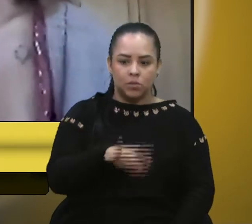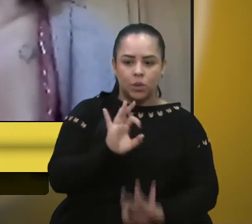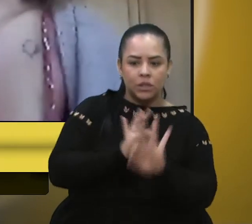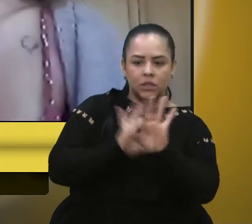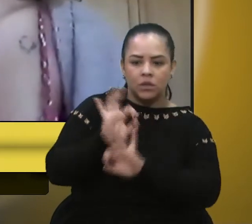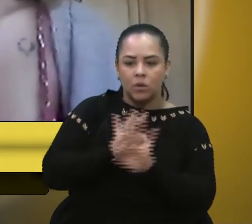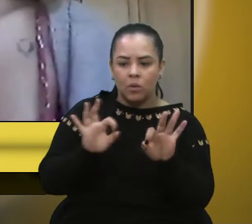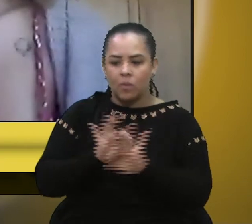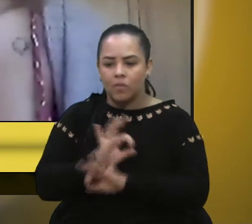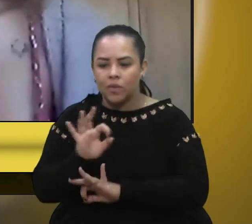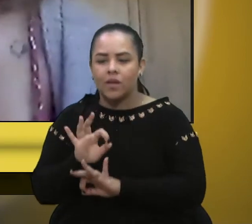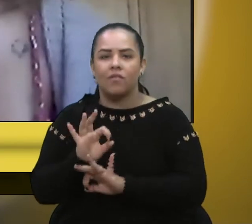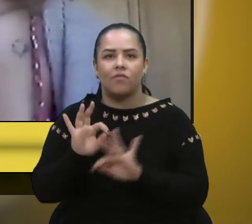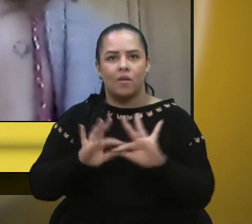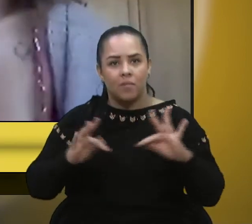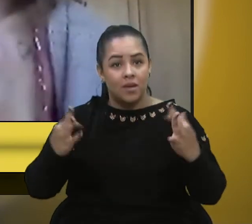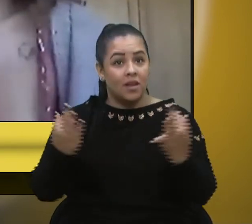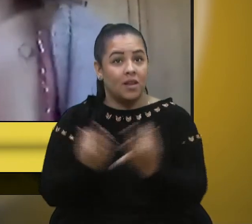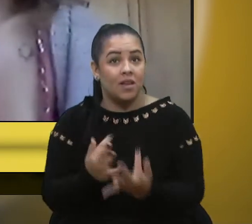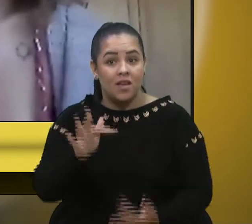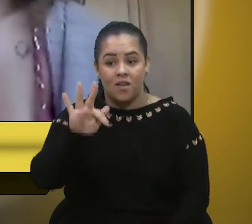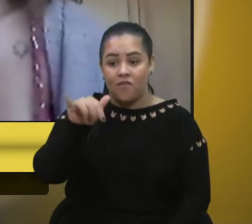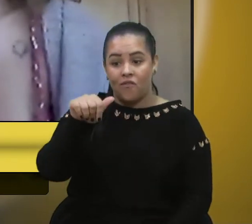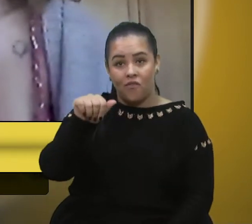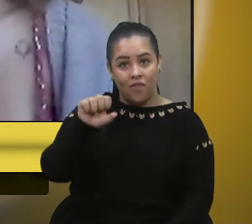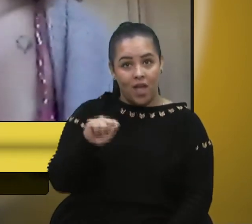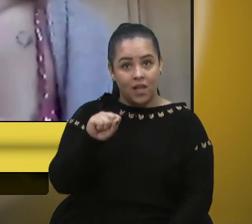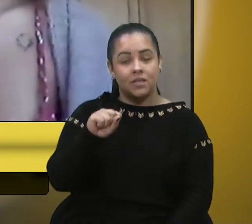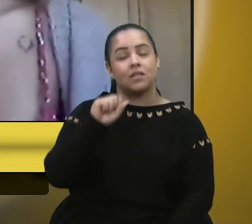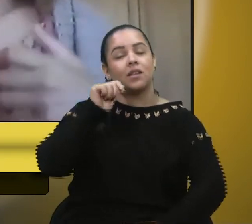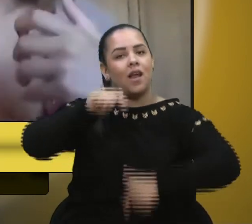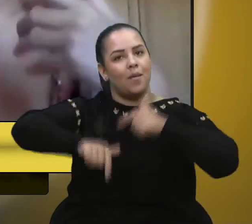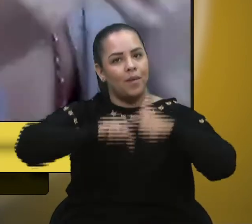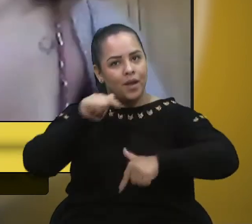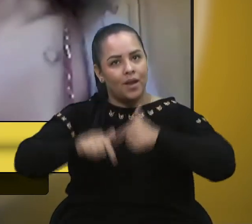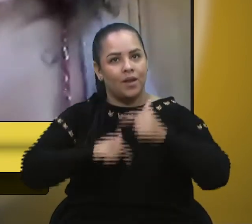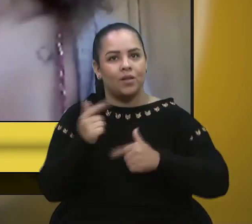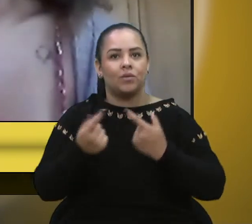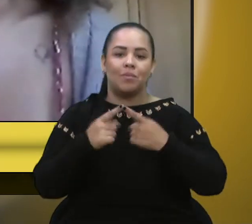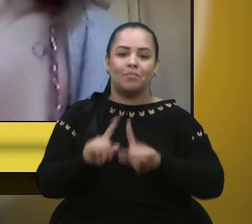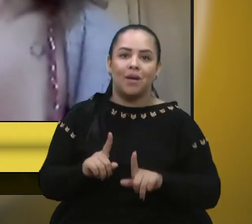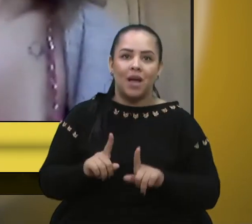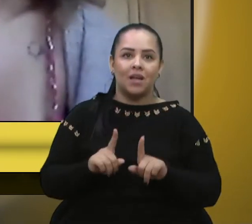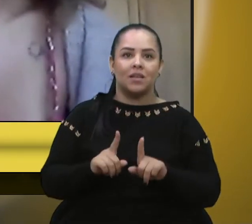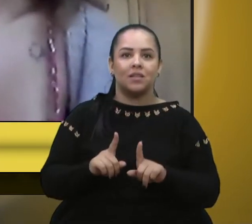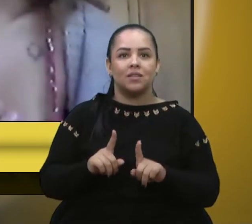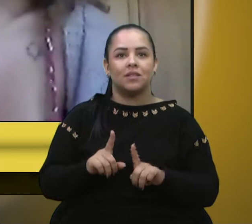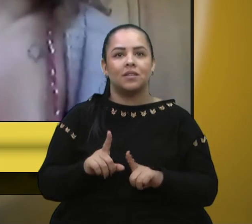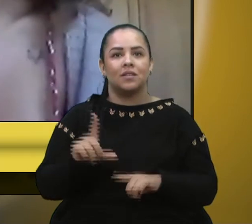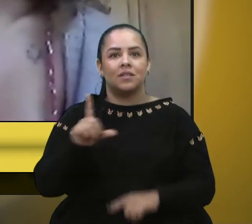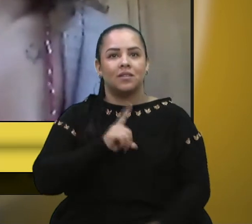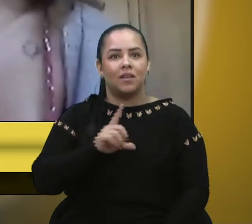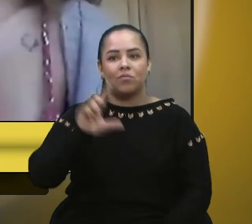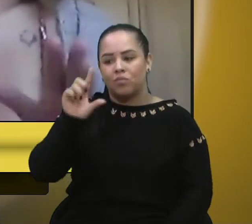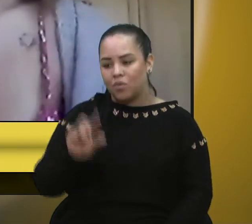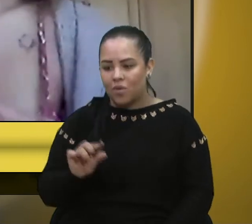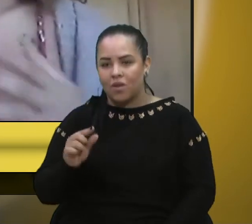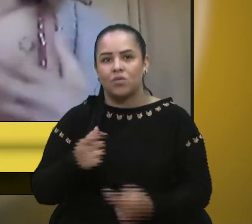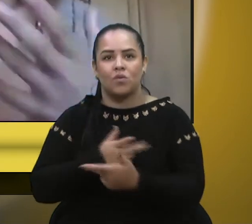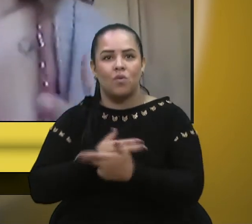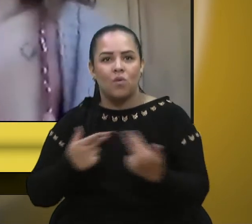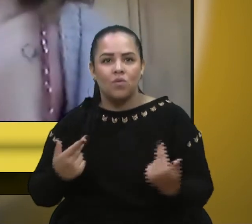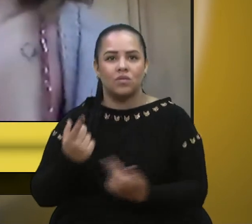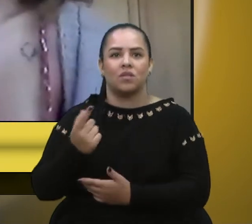famílias, e a FAS vem fazendo esse trabalho, mas infelizmente vem fazendo ele com muito pouco recurso. Então, nós